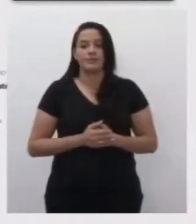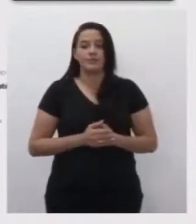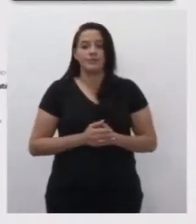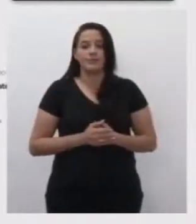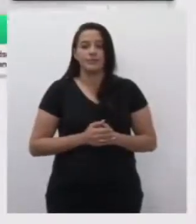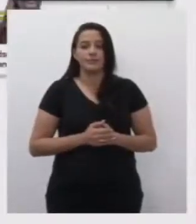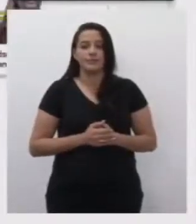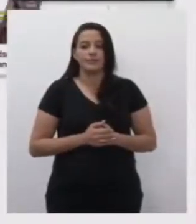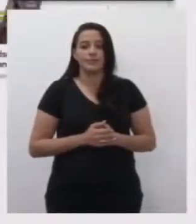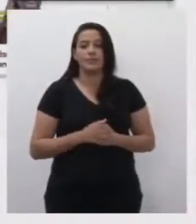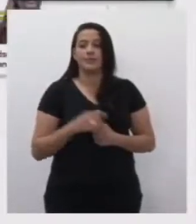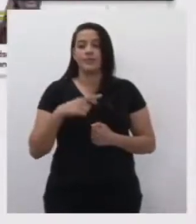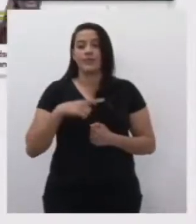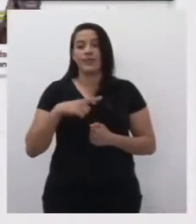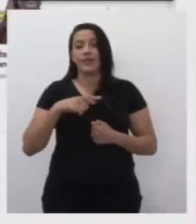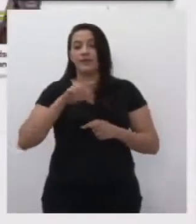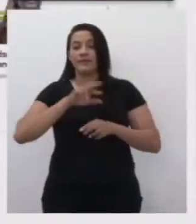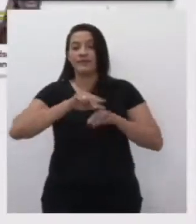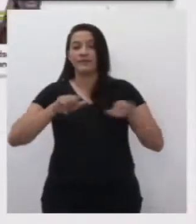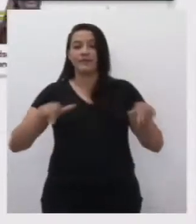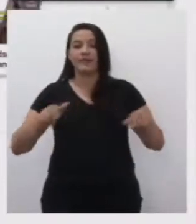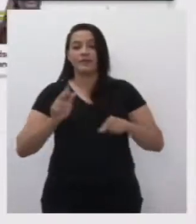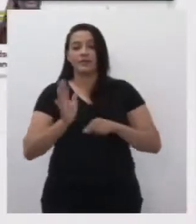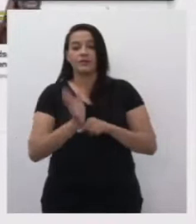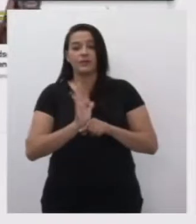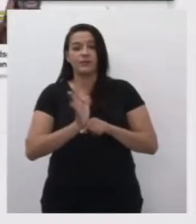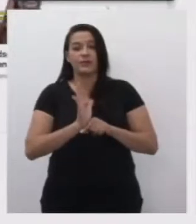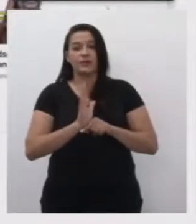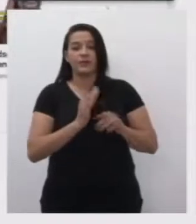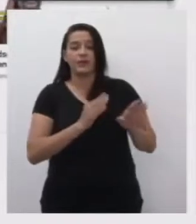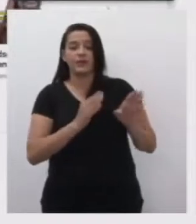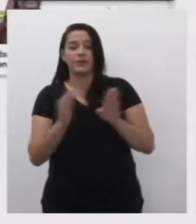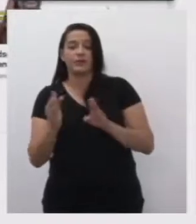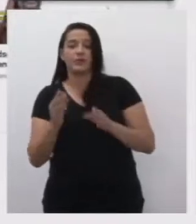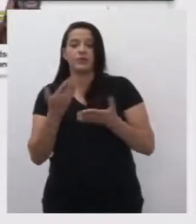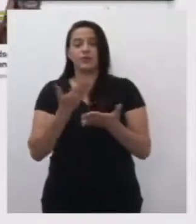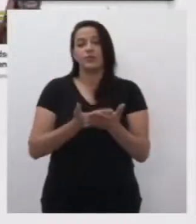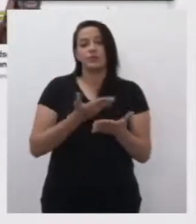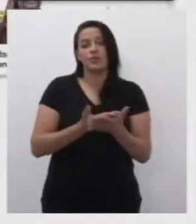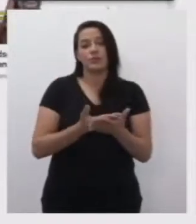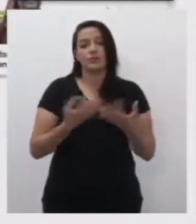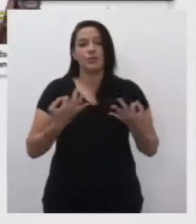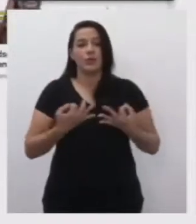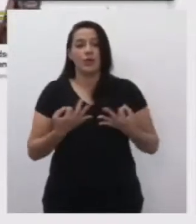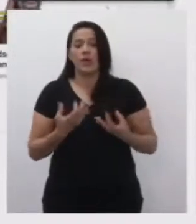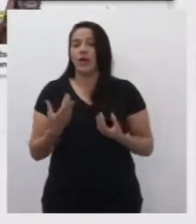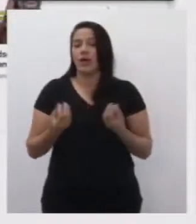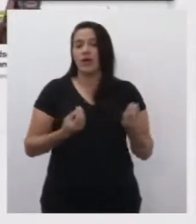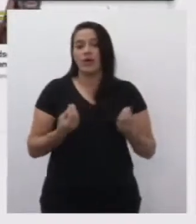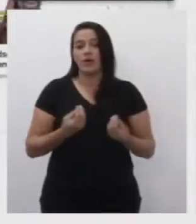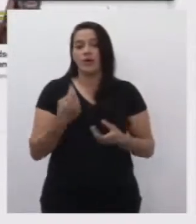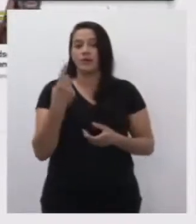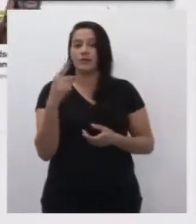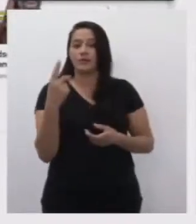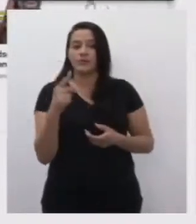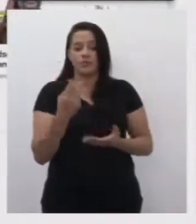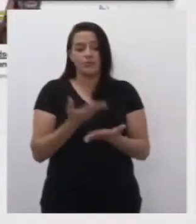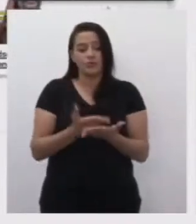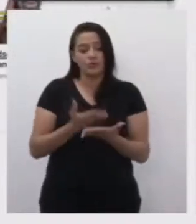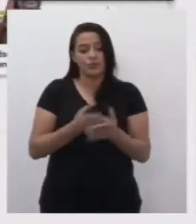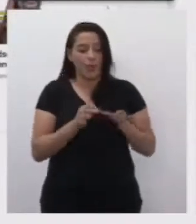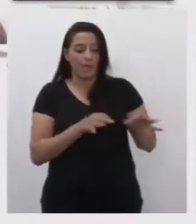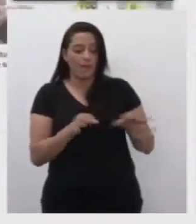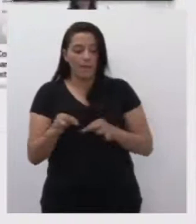a gente tem vídeos de como montar um cronograma de estudos perfeito, como você maximiza a sua produtividade nos estudos,